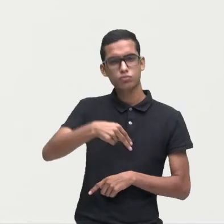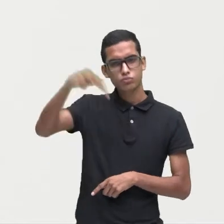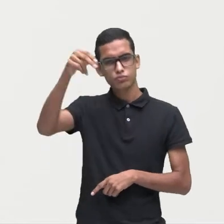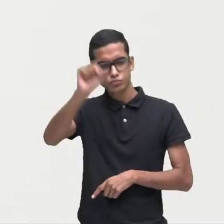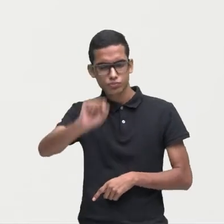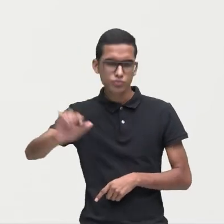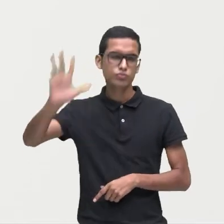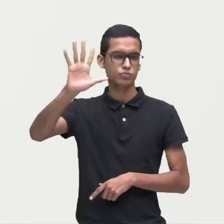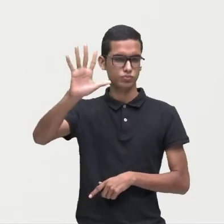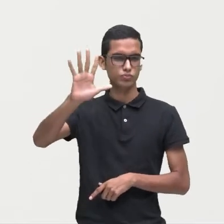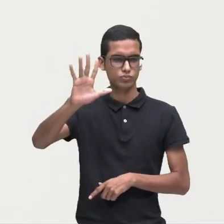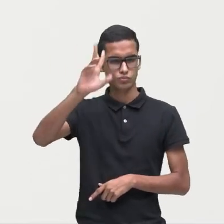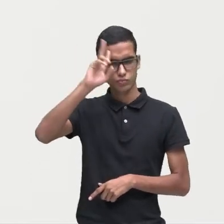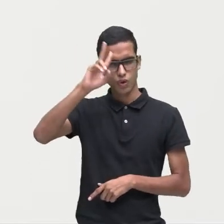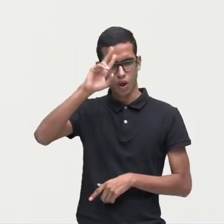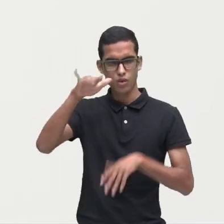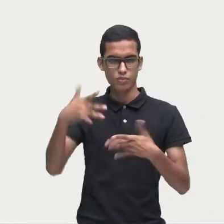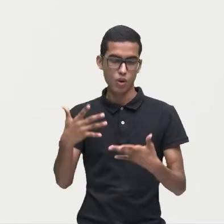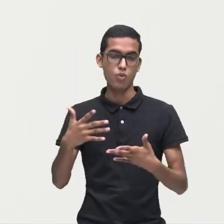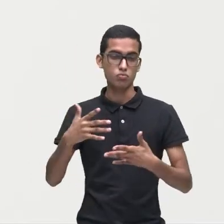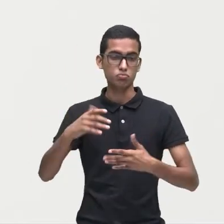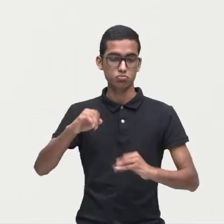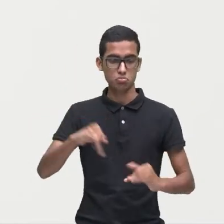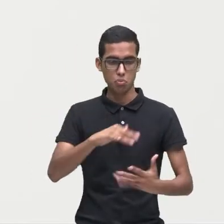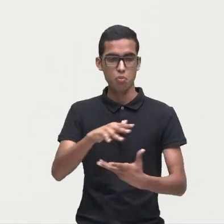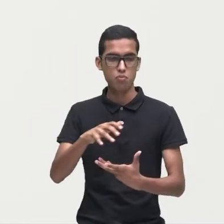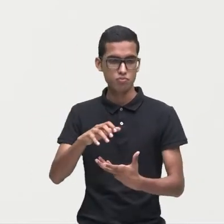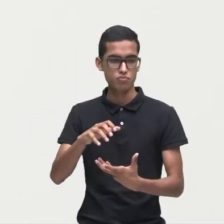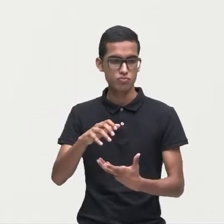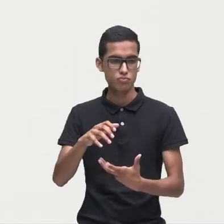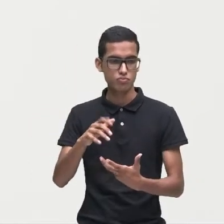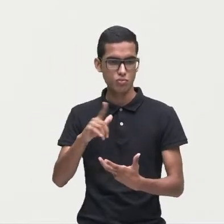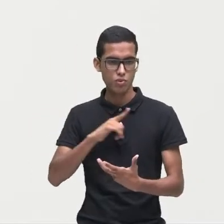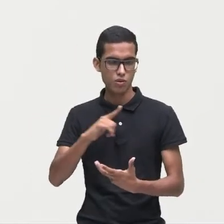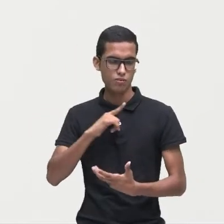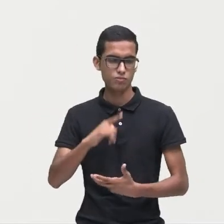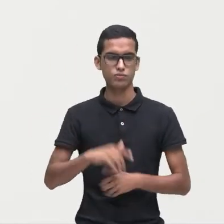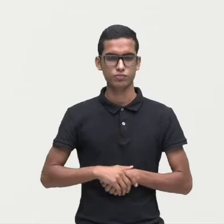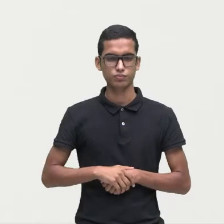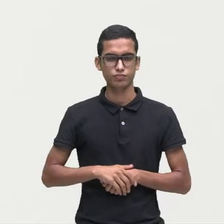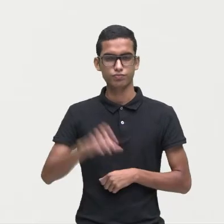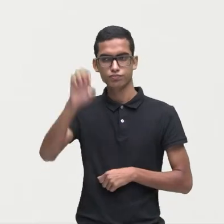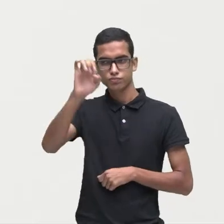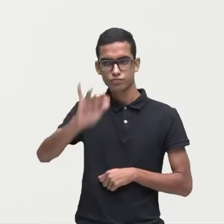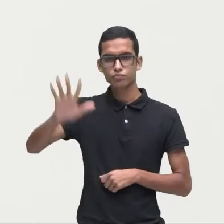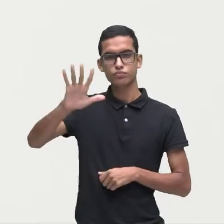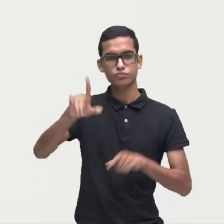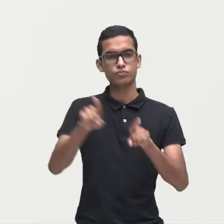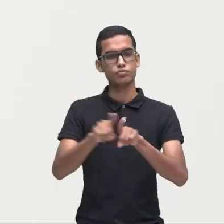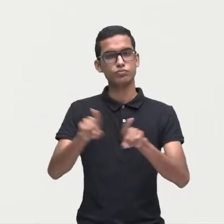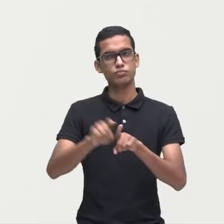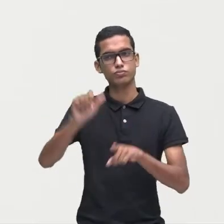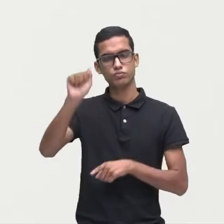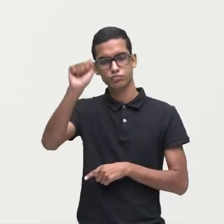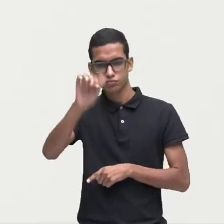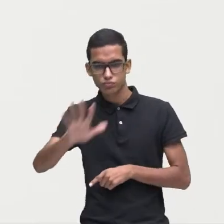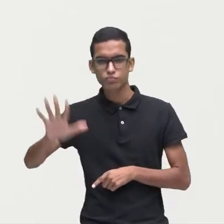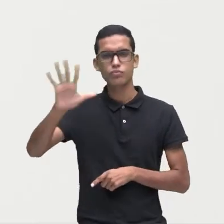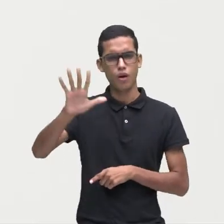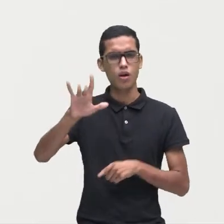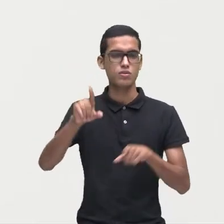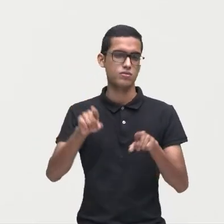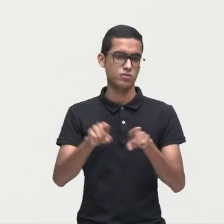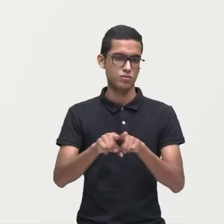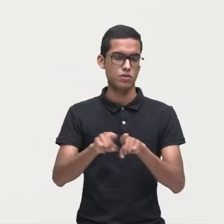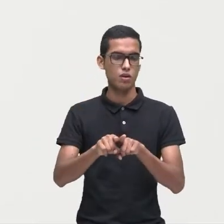população. No mundo nós temos essa distribuição aqui, ó, na Europa, Ásia e parte da Ásia, concentração de pessoas.